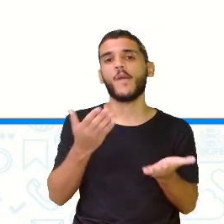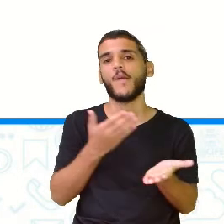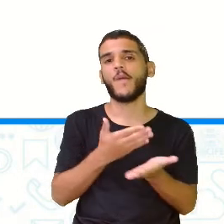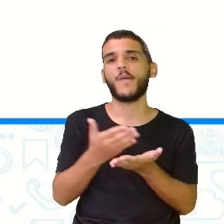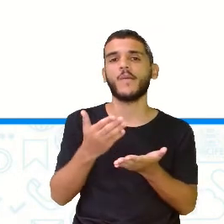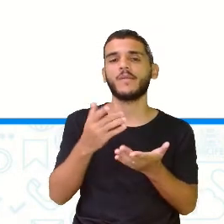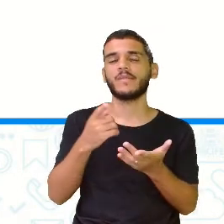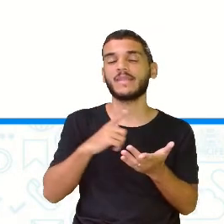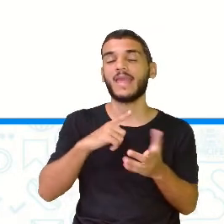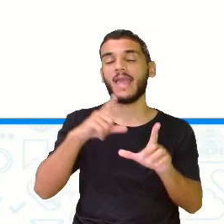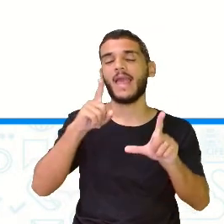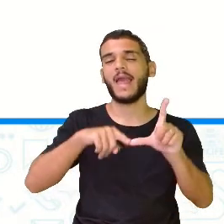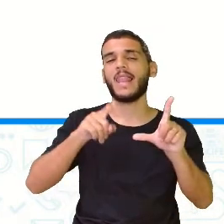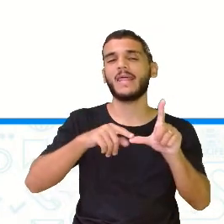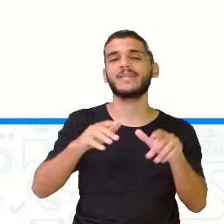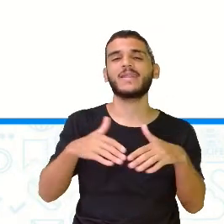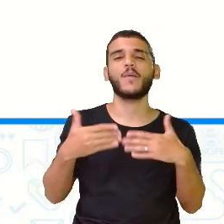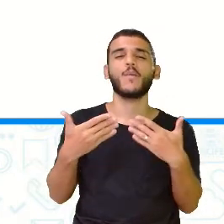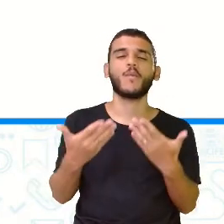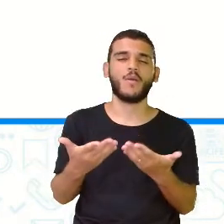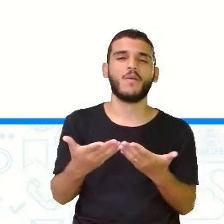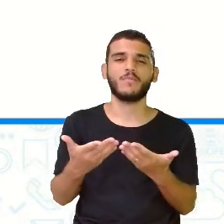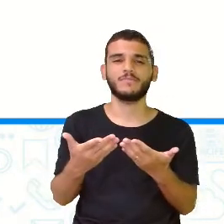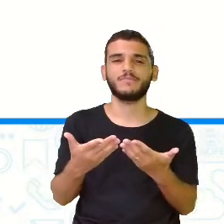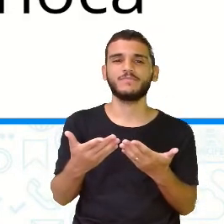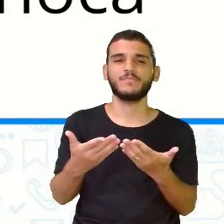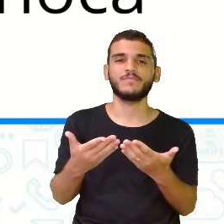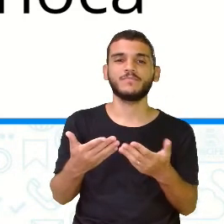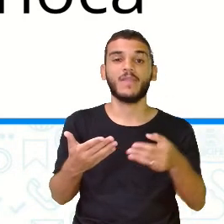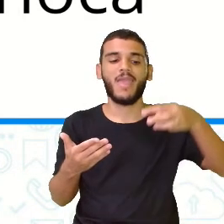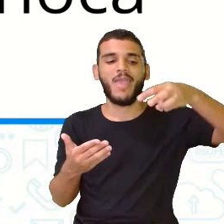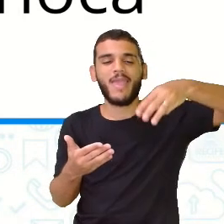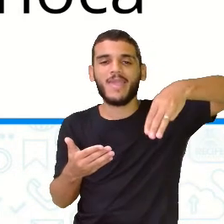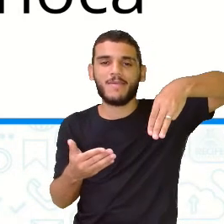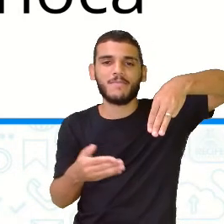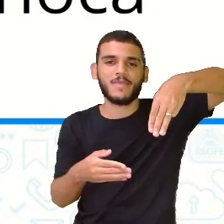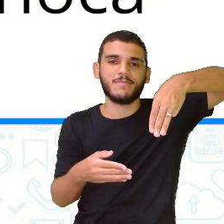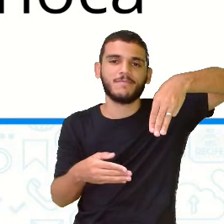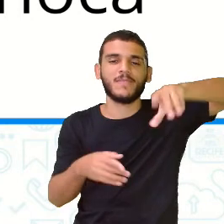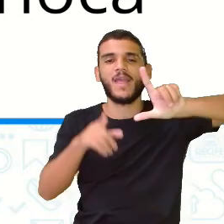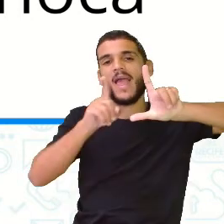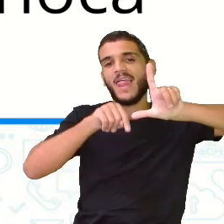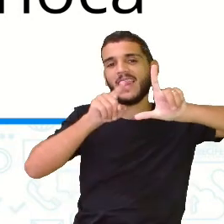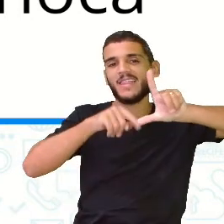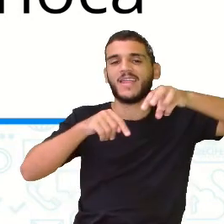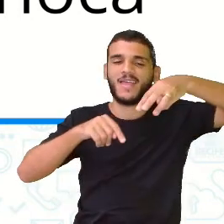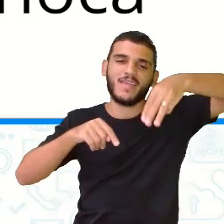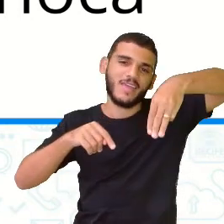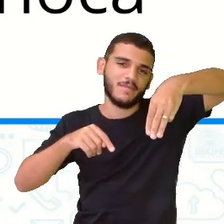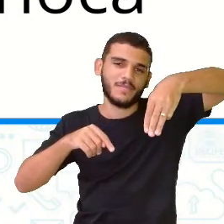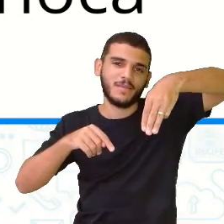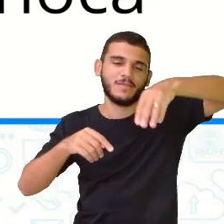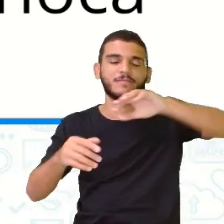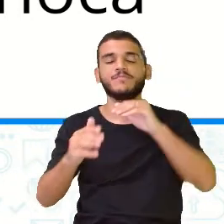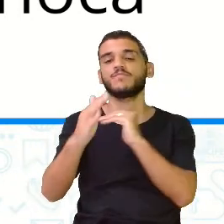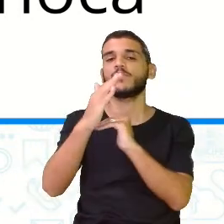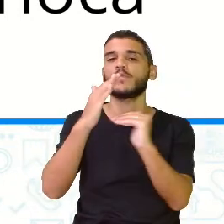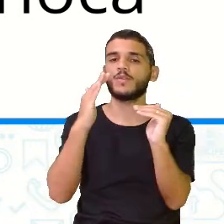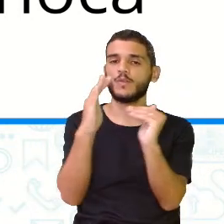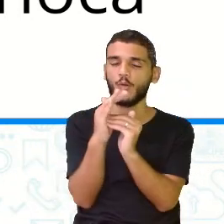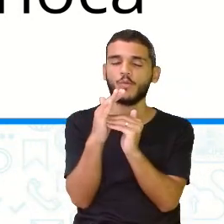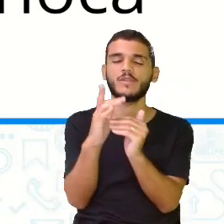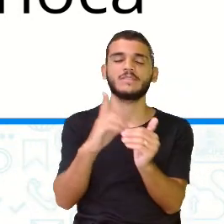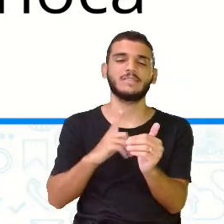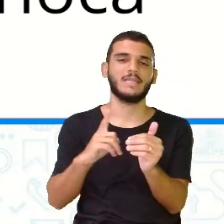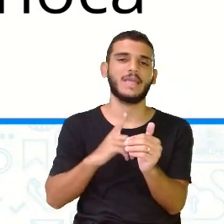com a mesma letra. Mas quem aparece primeiro? Não é? Eu vou encontrar todas com a letra M, mas